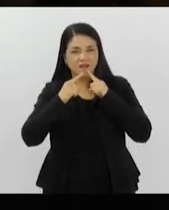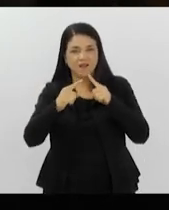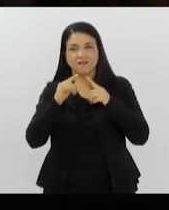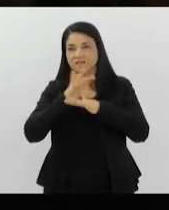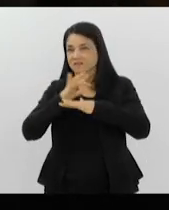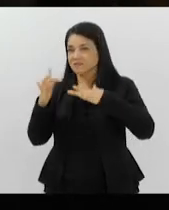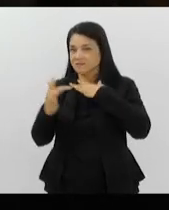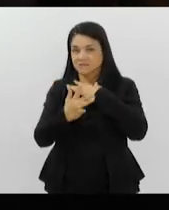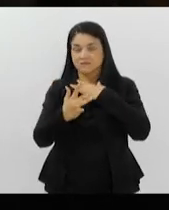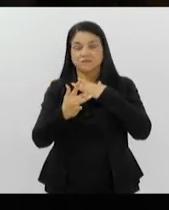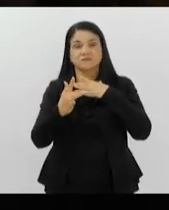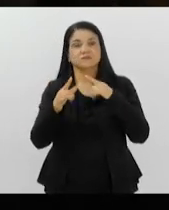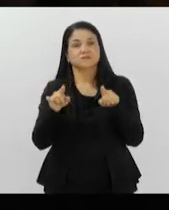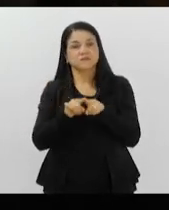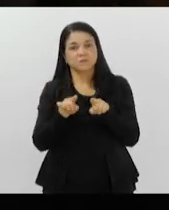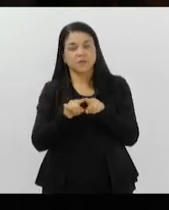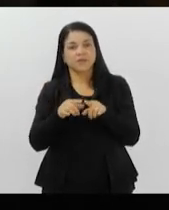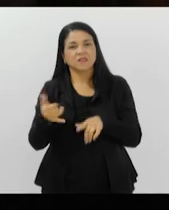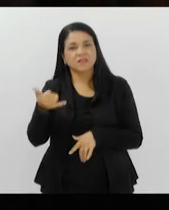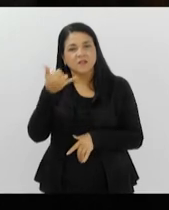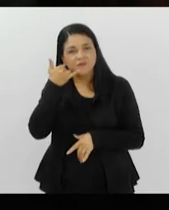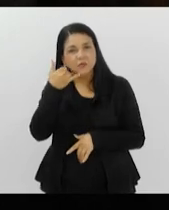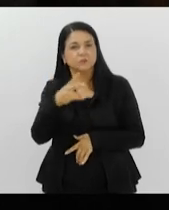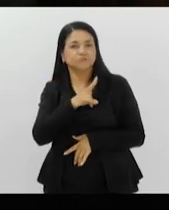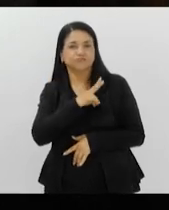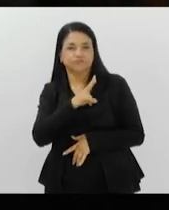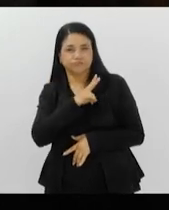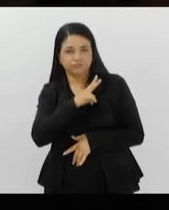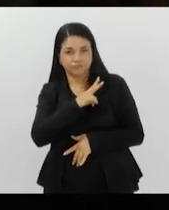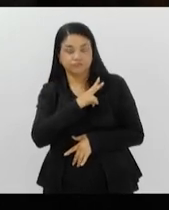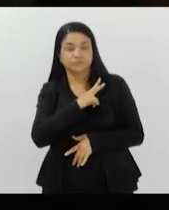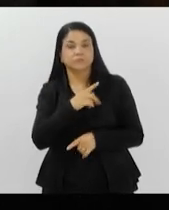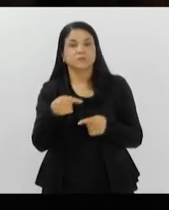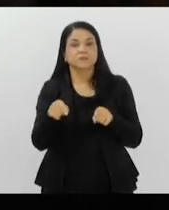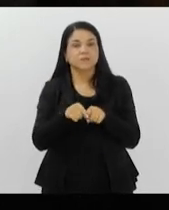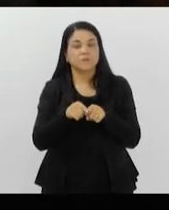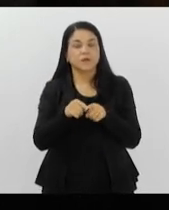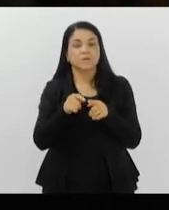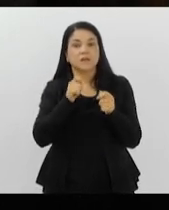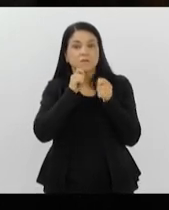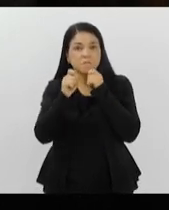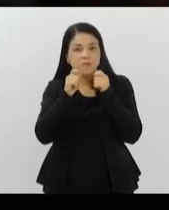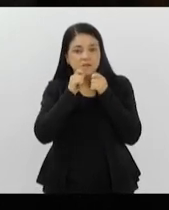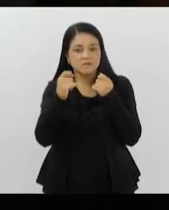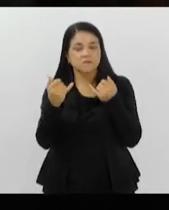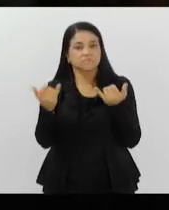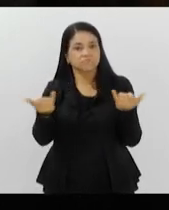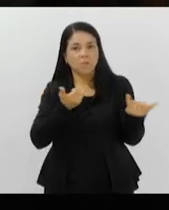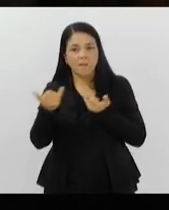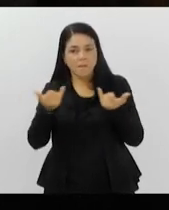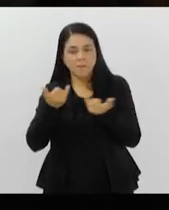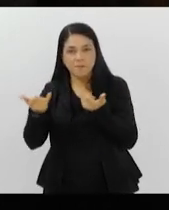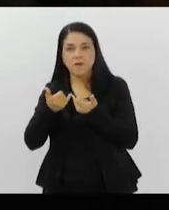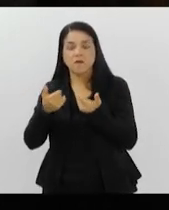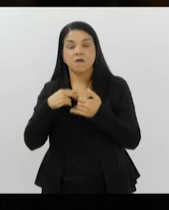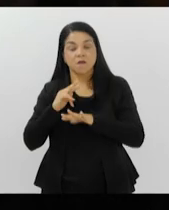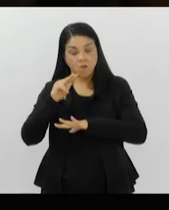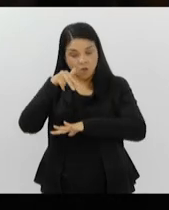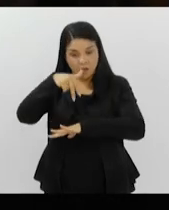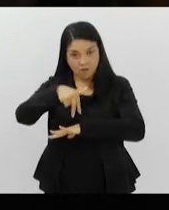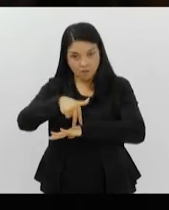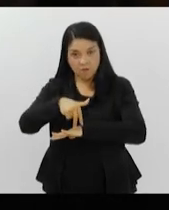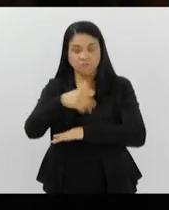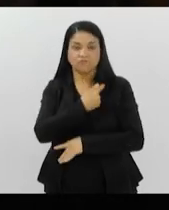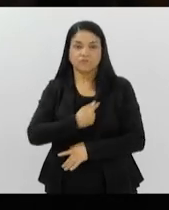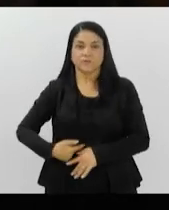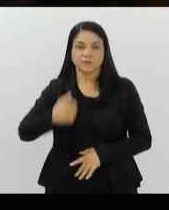social, nosso telefone particular, através da imprensa. Eu venho aqui, governador Cláudio Castro, fazer